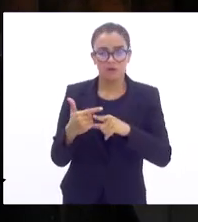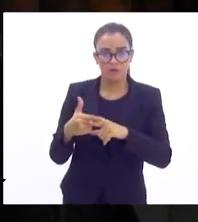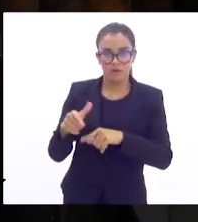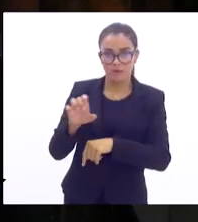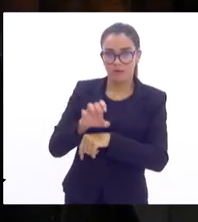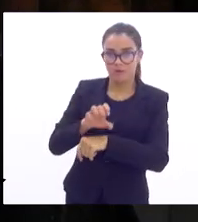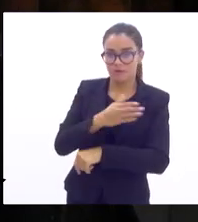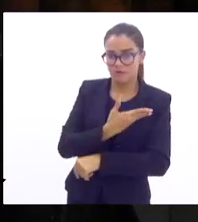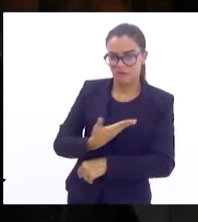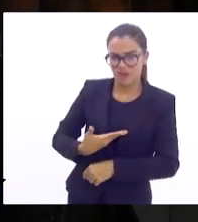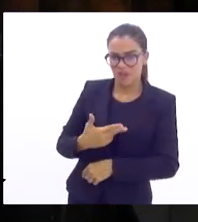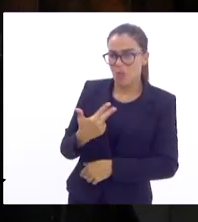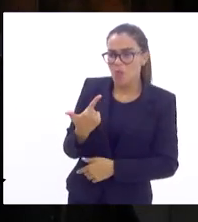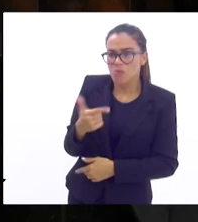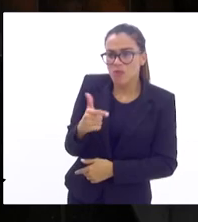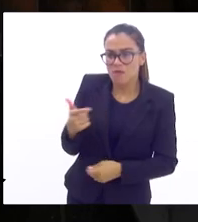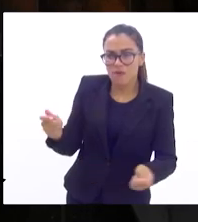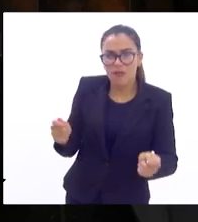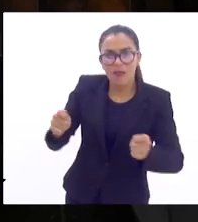incapaz